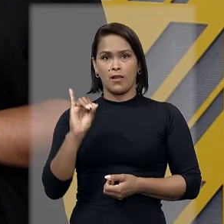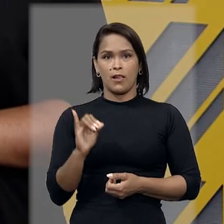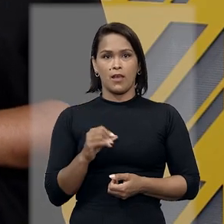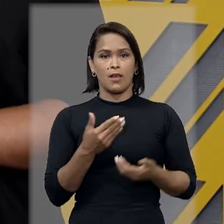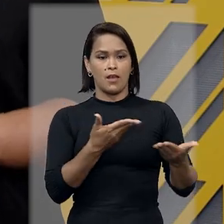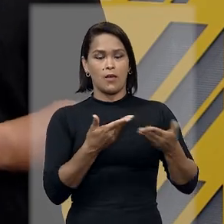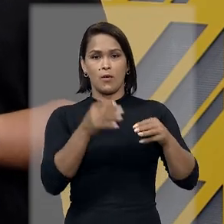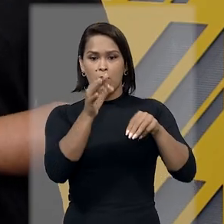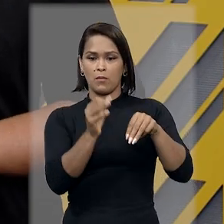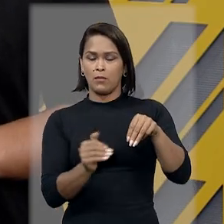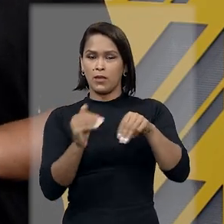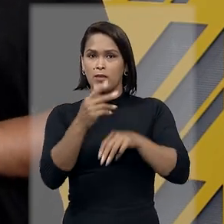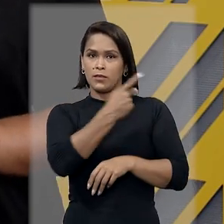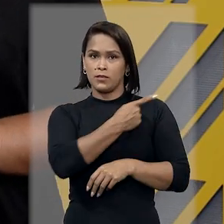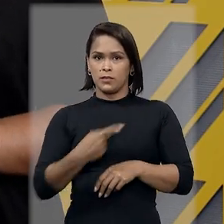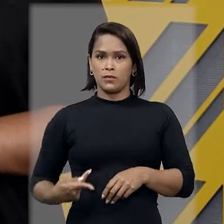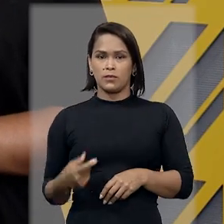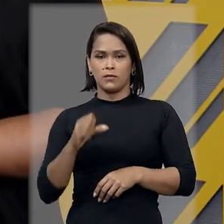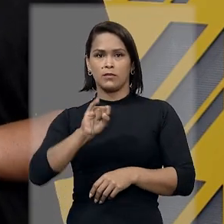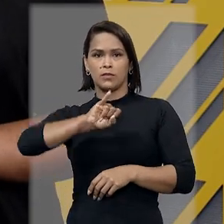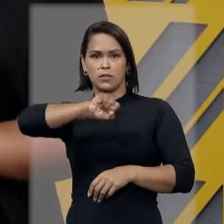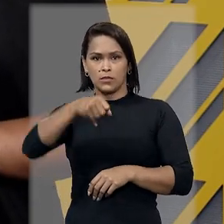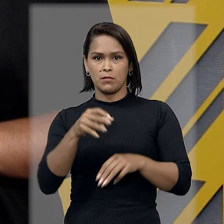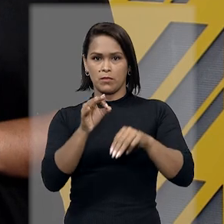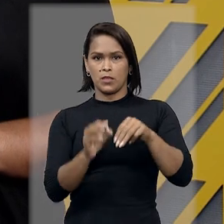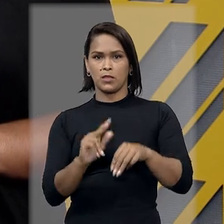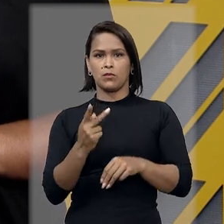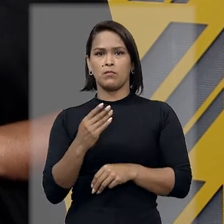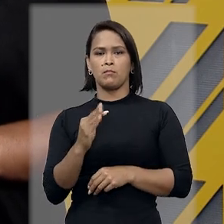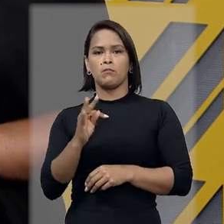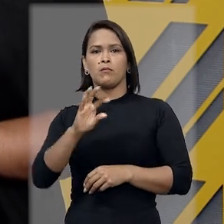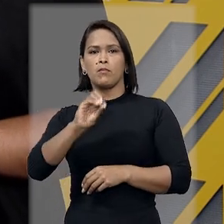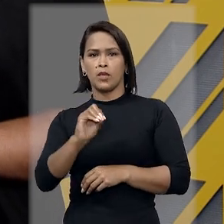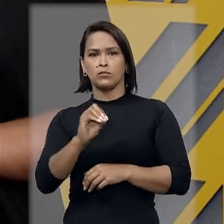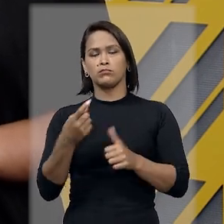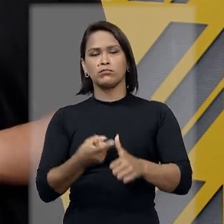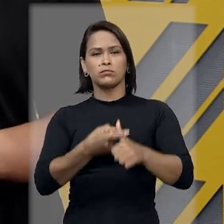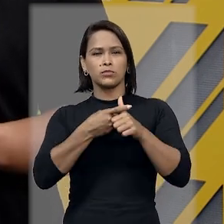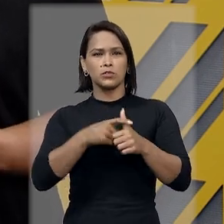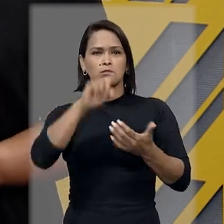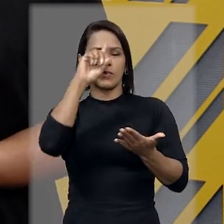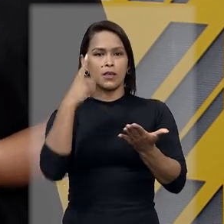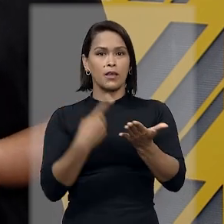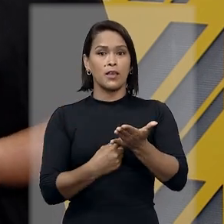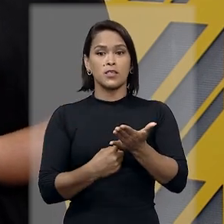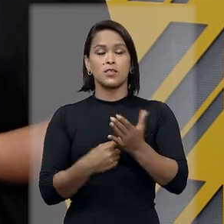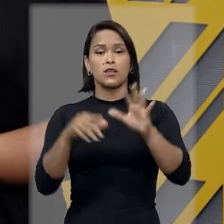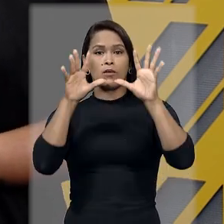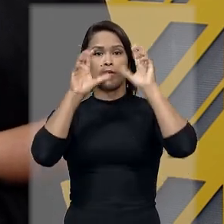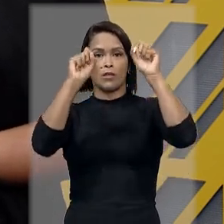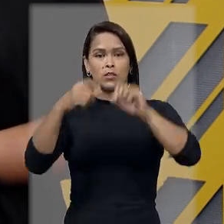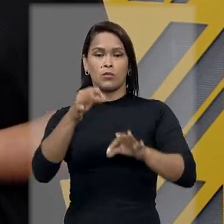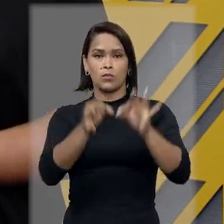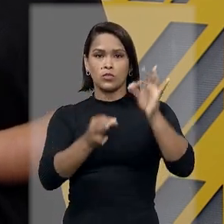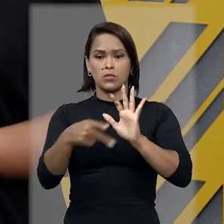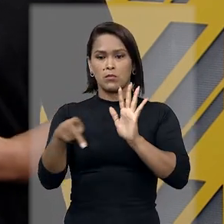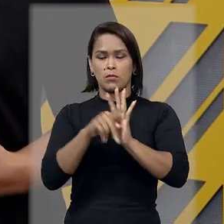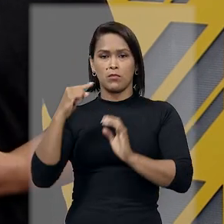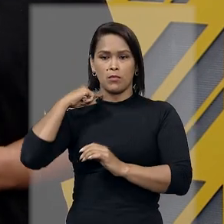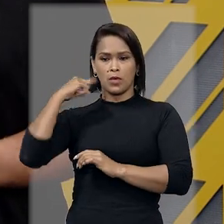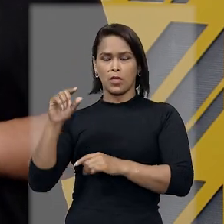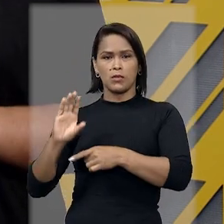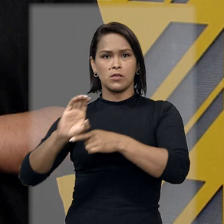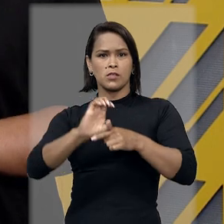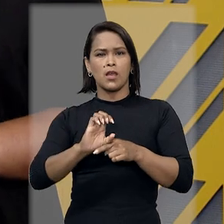olá. O presidente do Superior Tribunal de Justiça, ministro Humberto Martins, suspendeu decisão do Tribunal de Justiça de